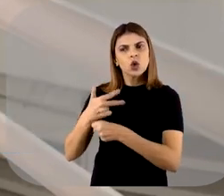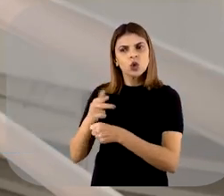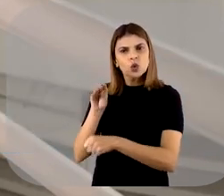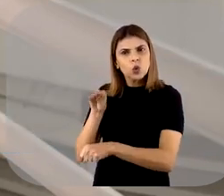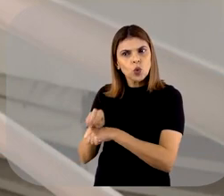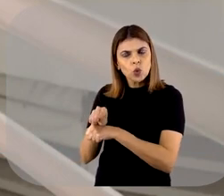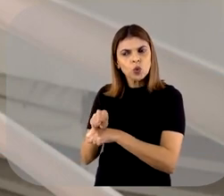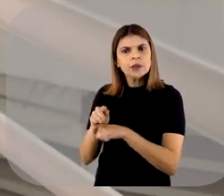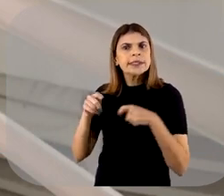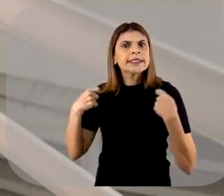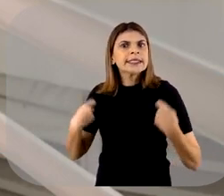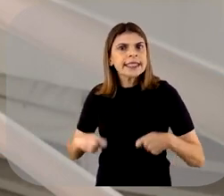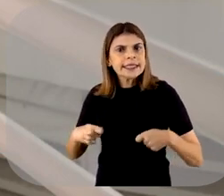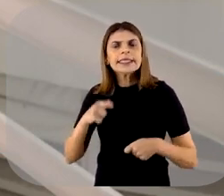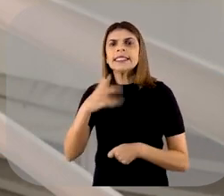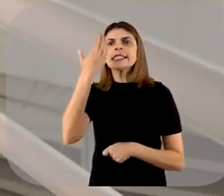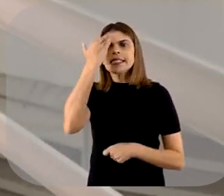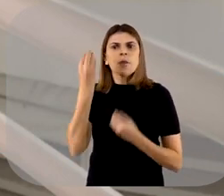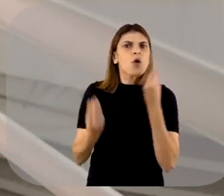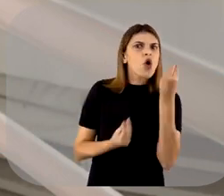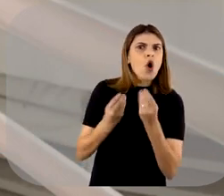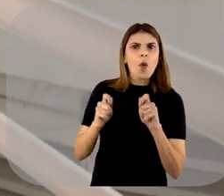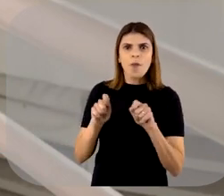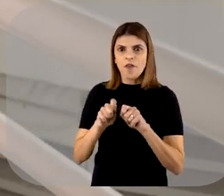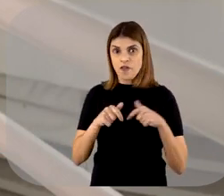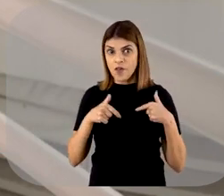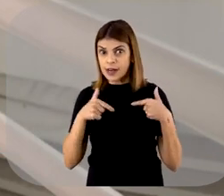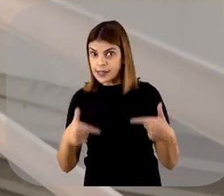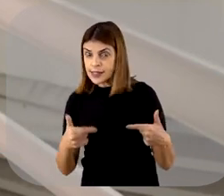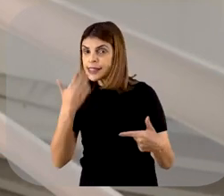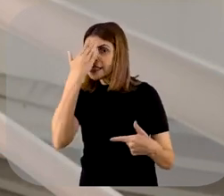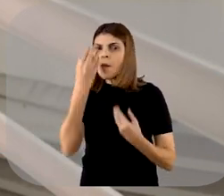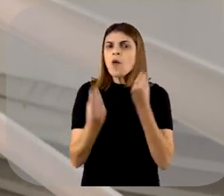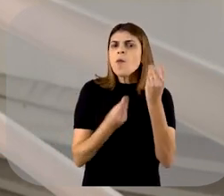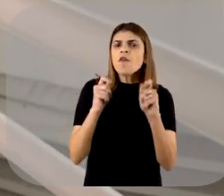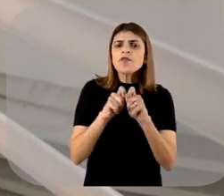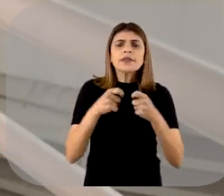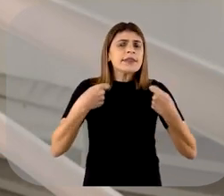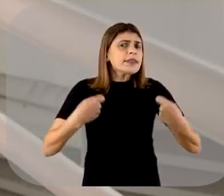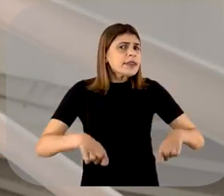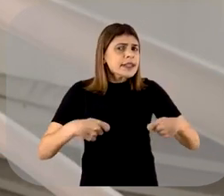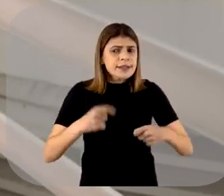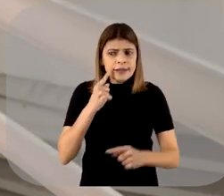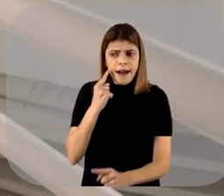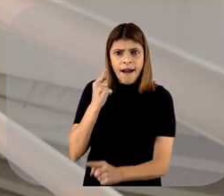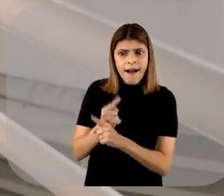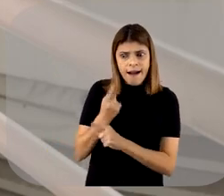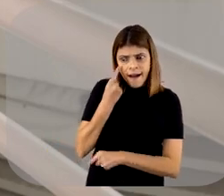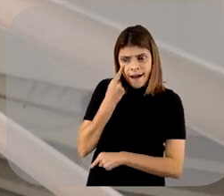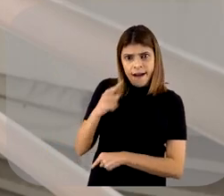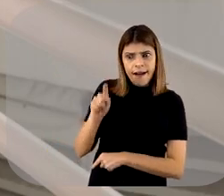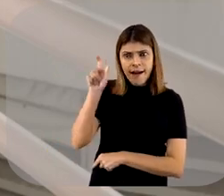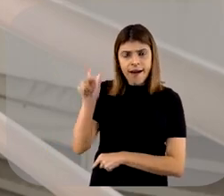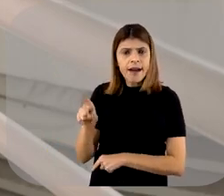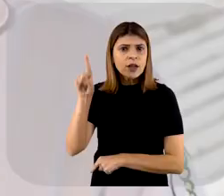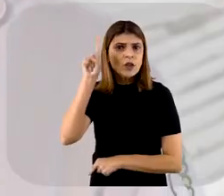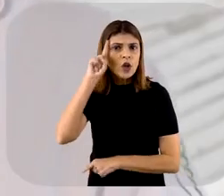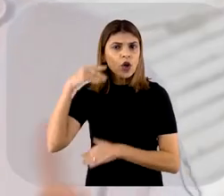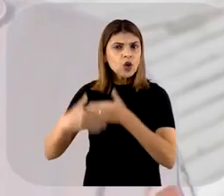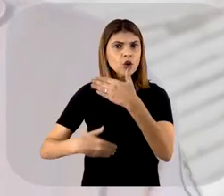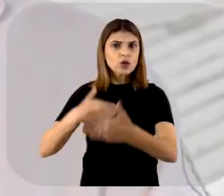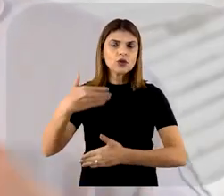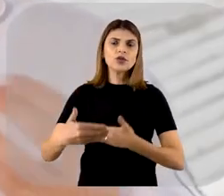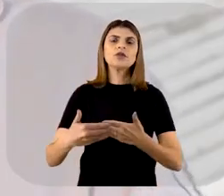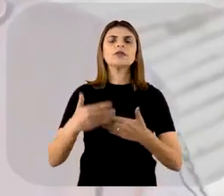E a partir desse conhecimento, você sabe o que fazer? Você sabe o que fazer com as necessidades que você encontrou no seu dia a dia?